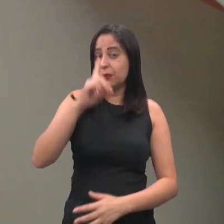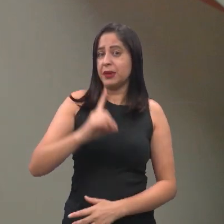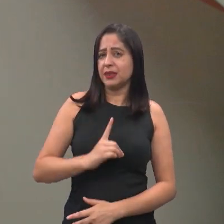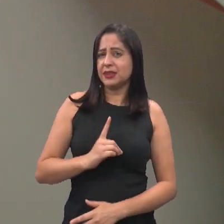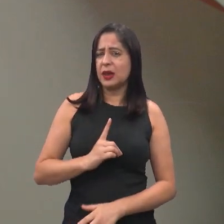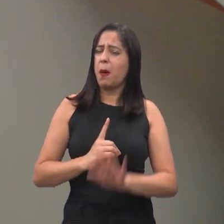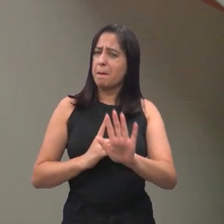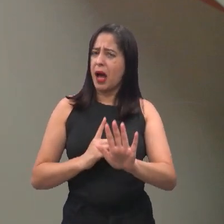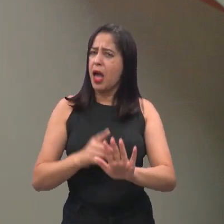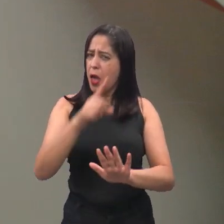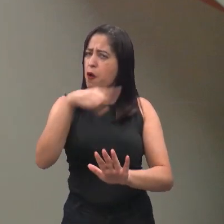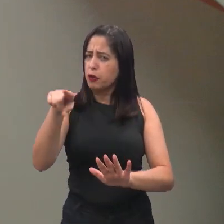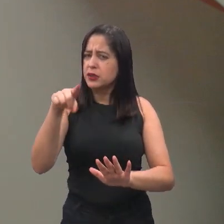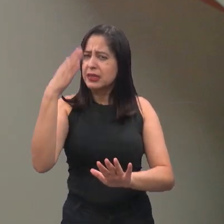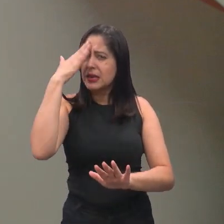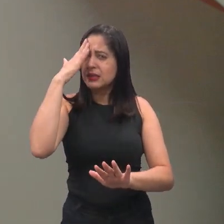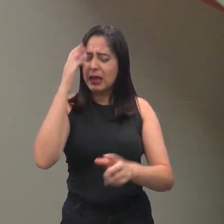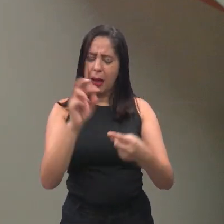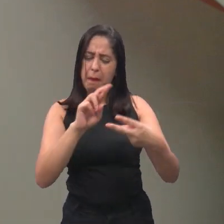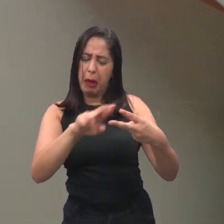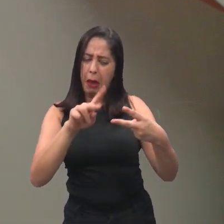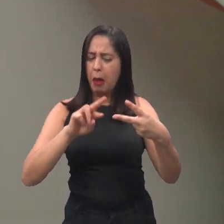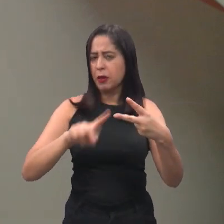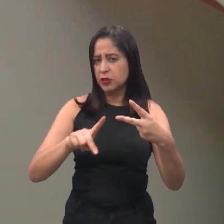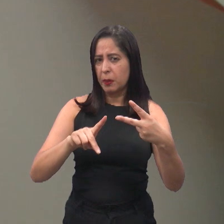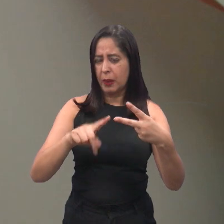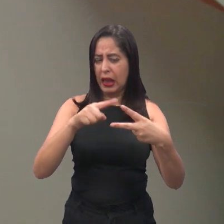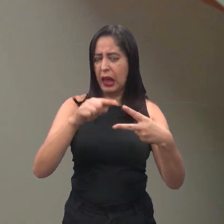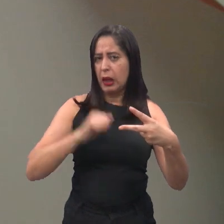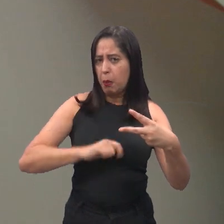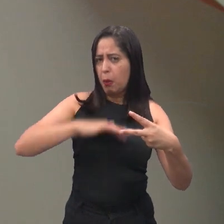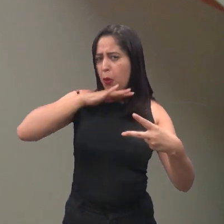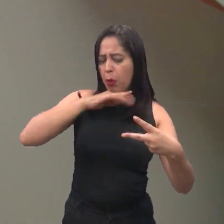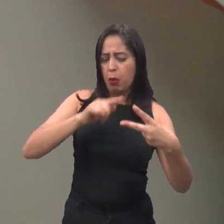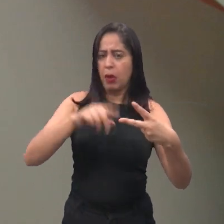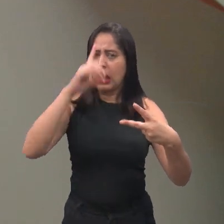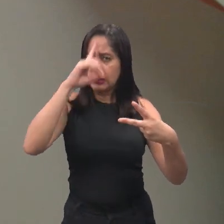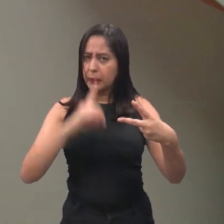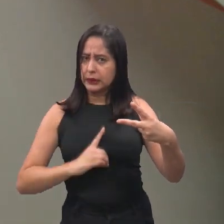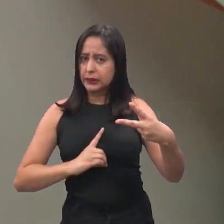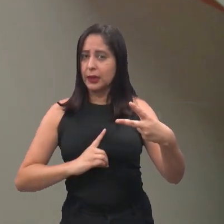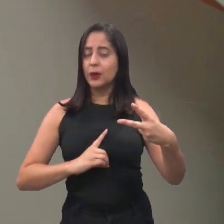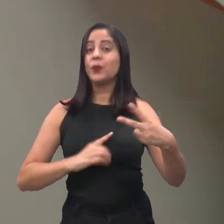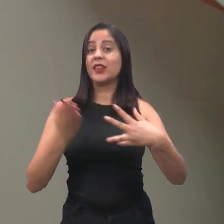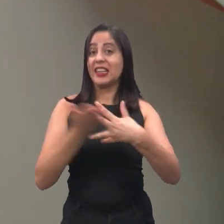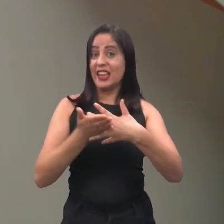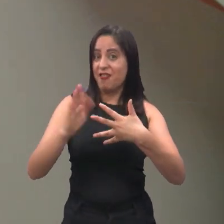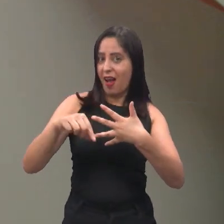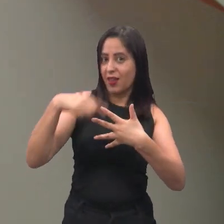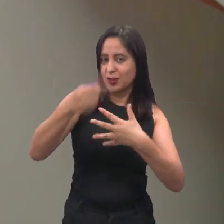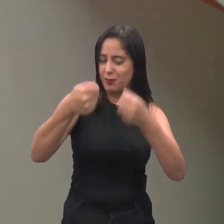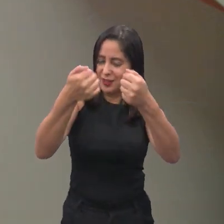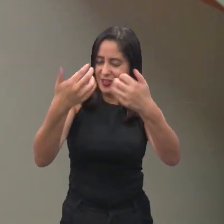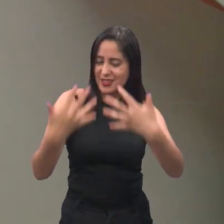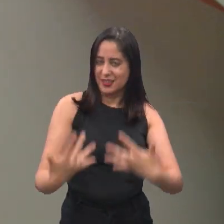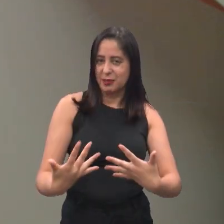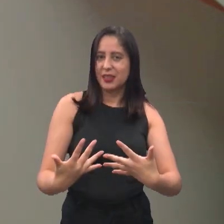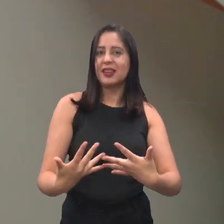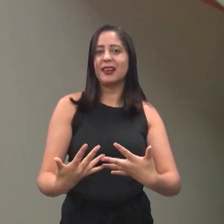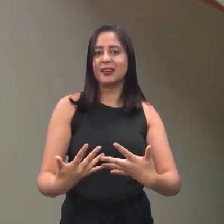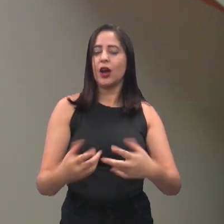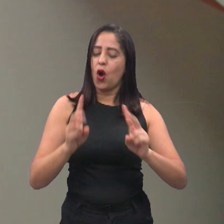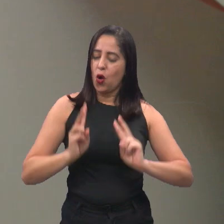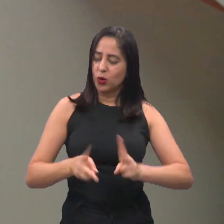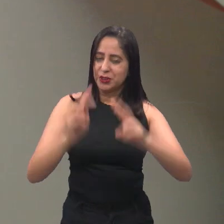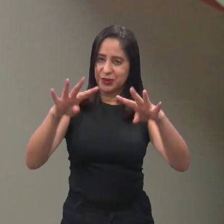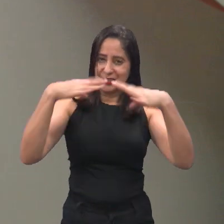você sabe quais são as principais diferenças entre essas duas condições? Na volta do intervalo, a gente explica direitinho para você. Então, fique aí que